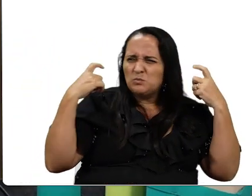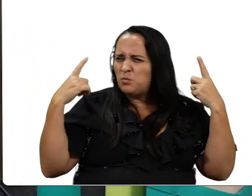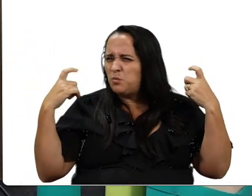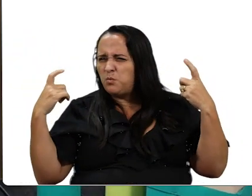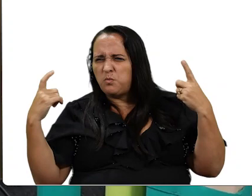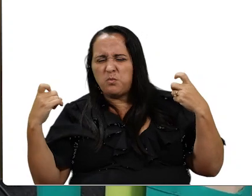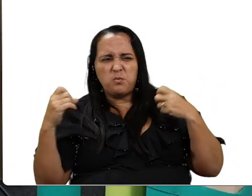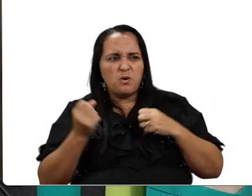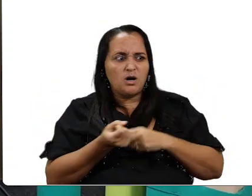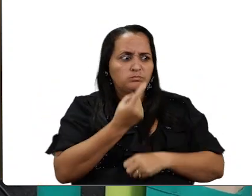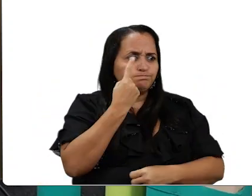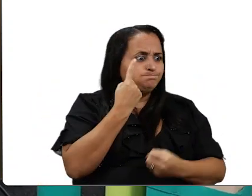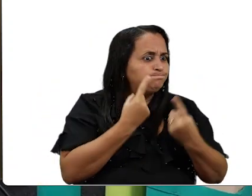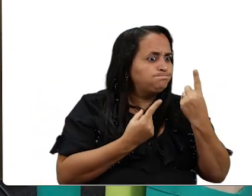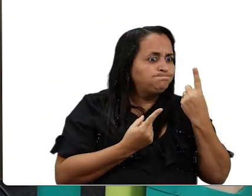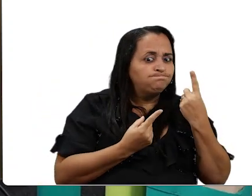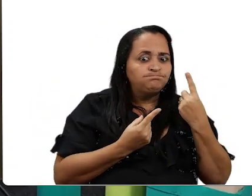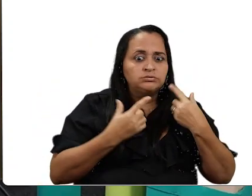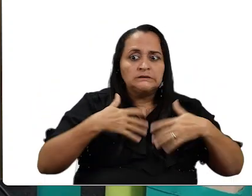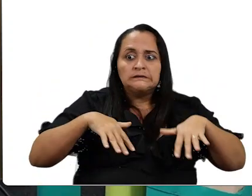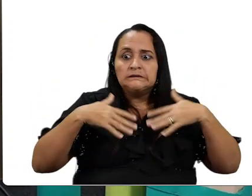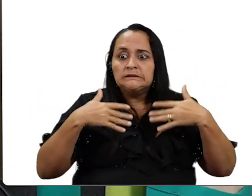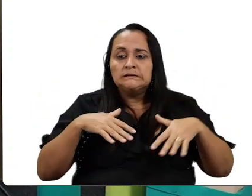ruídos estranhos, eles começam a ficar